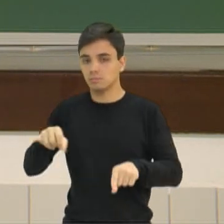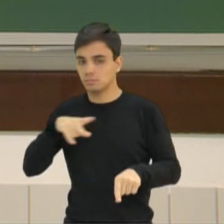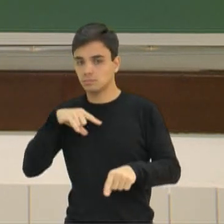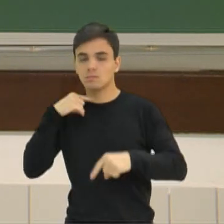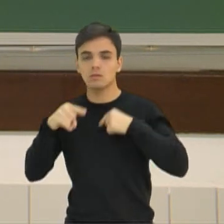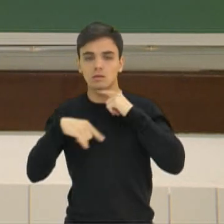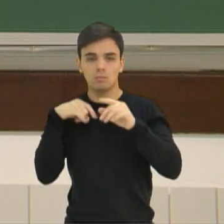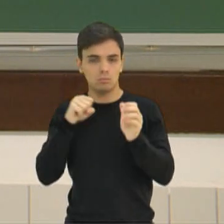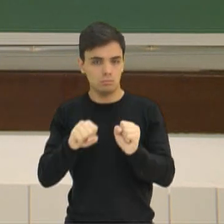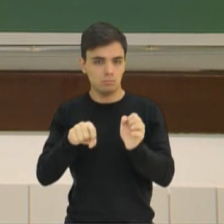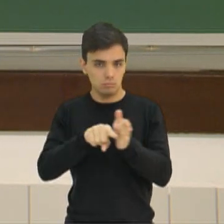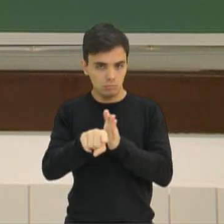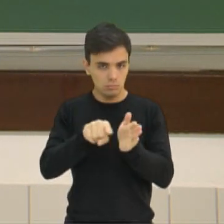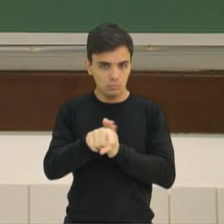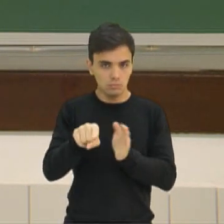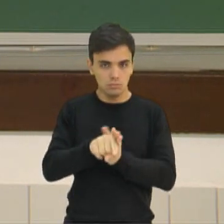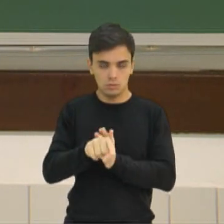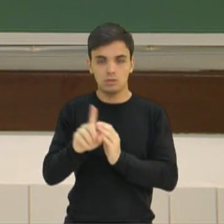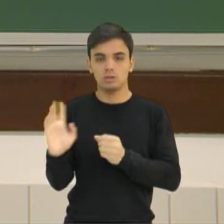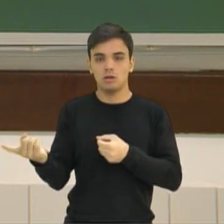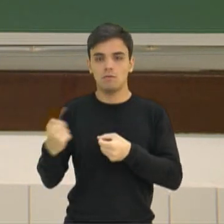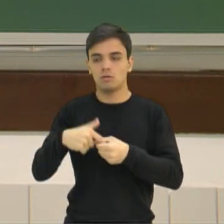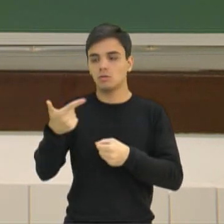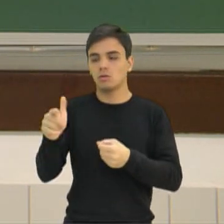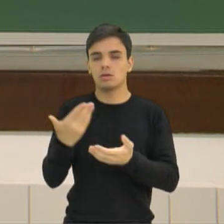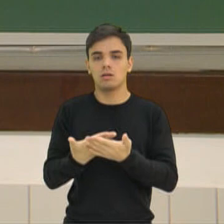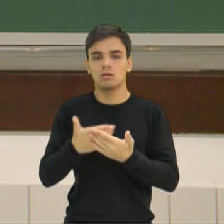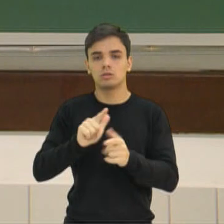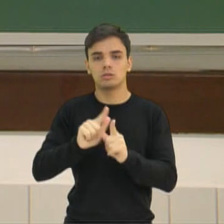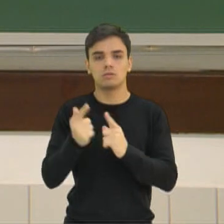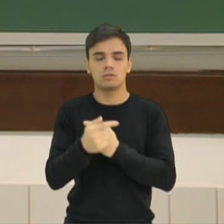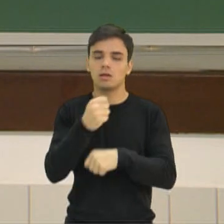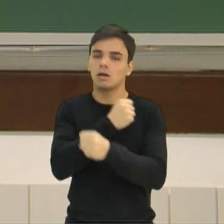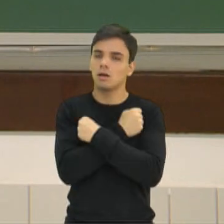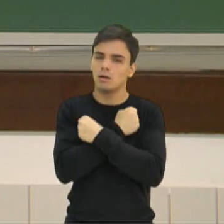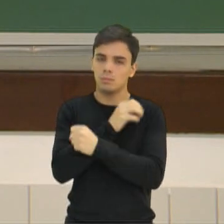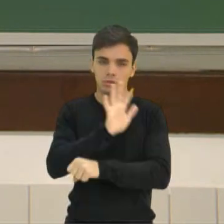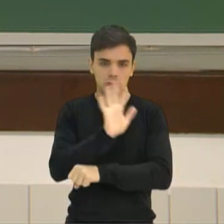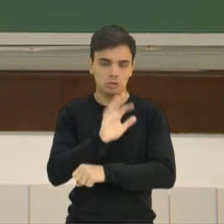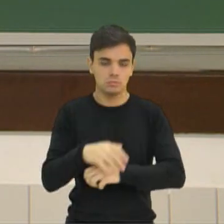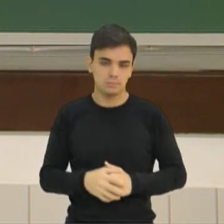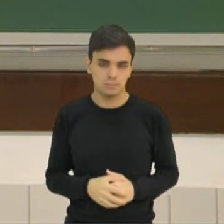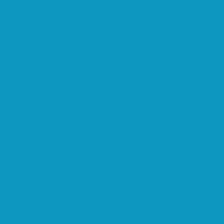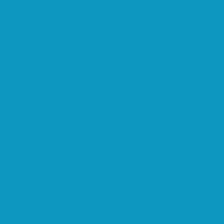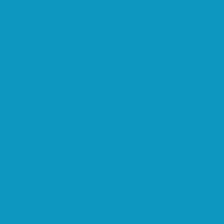perguntem lá no aplicativo e voltamos na próxima aula com mais geografia. Um abraço a todos e até lá.